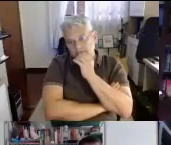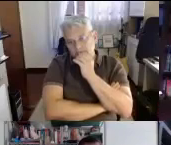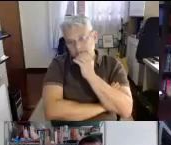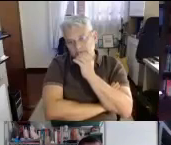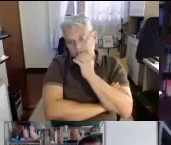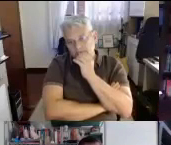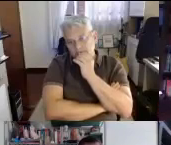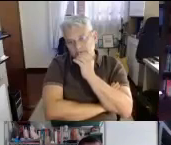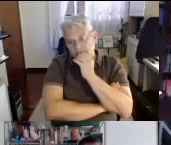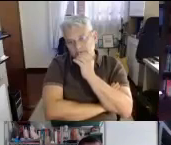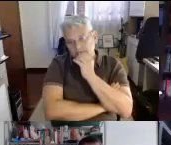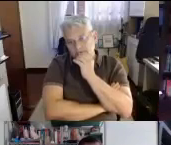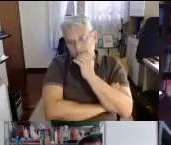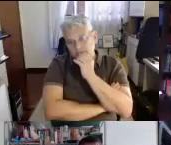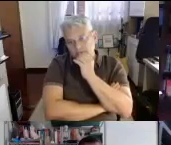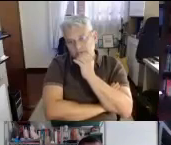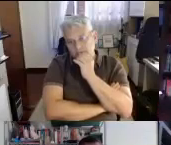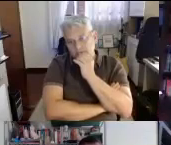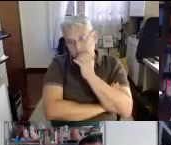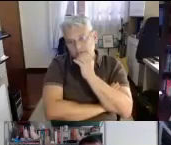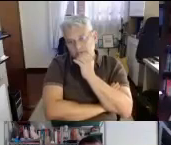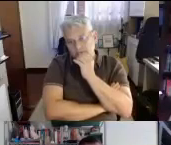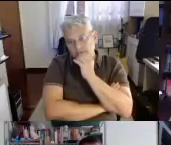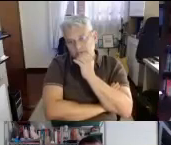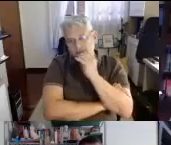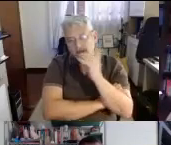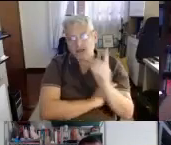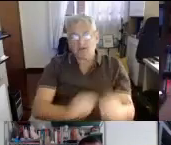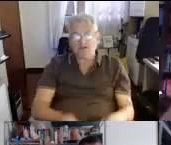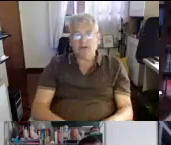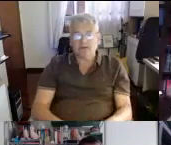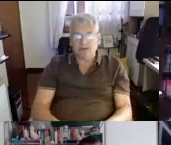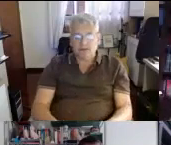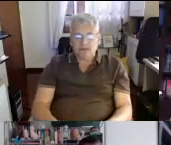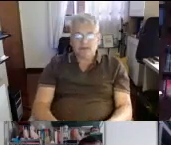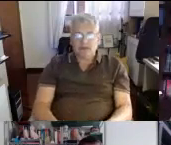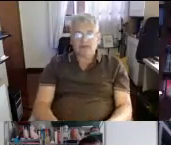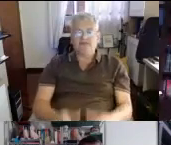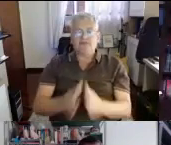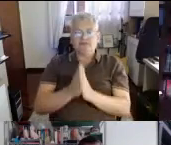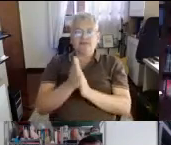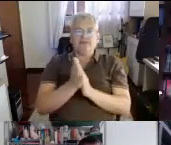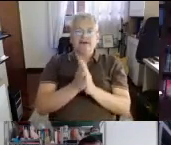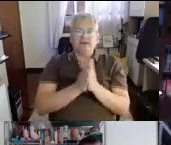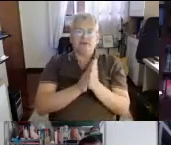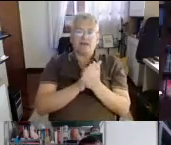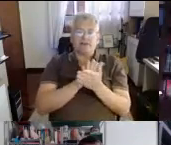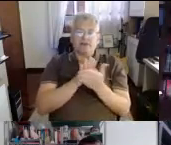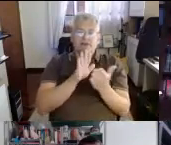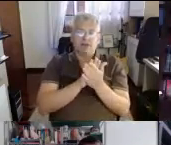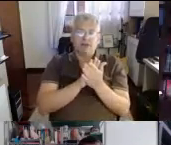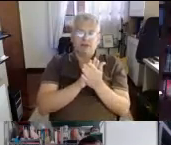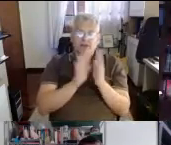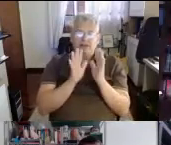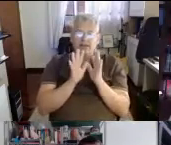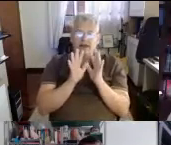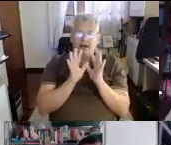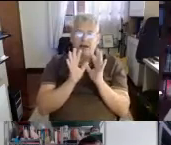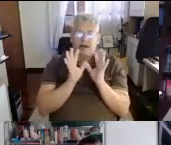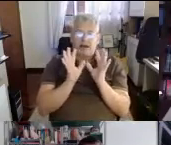a parte que tu sugeriste agora é a primeira. A partir daqui. Mas se você vai usar a primeira, e